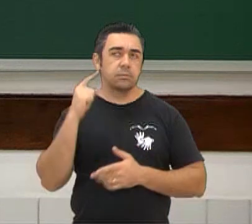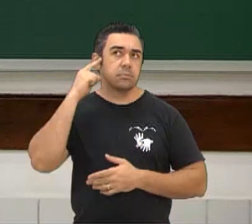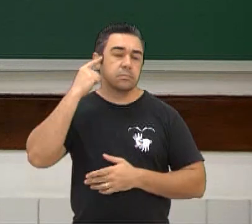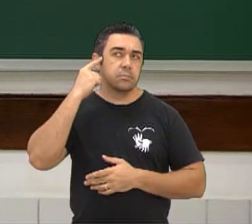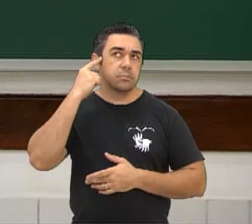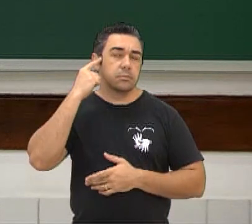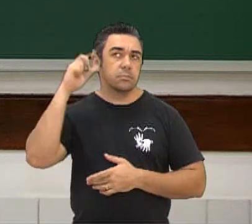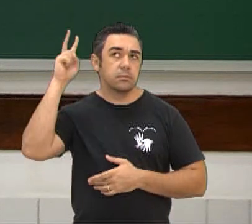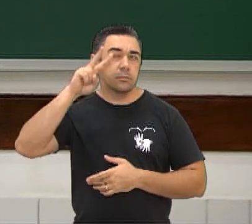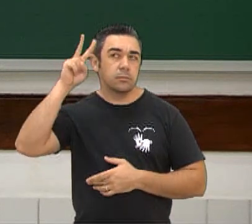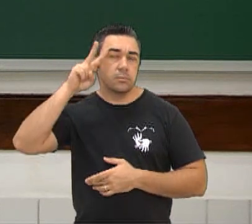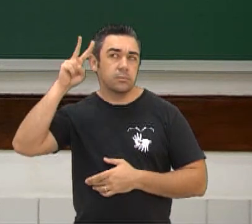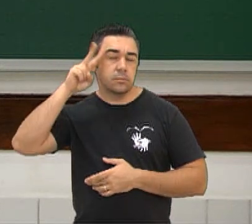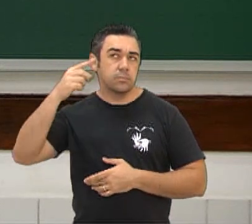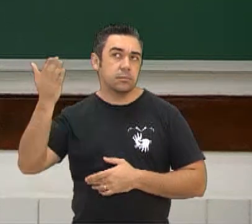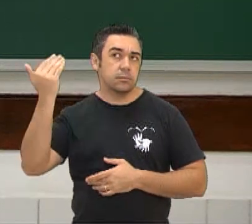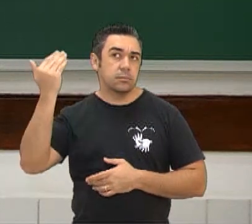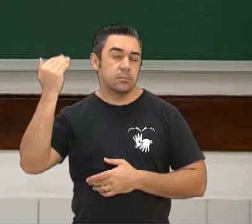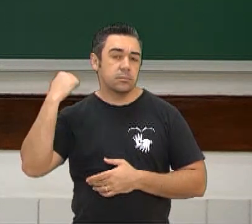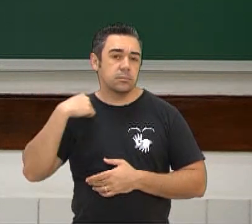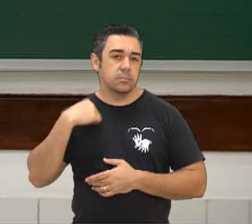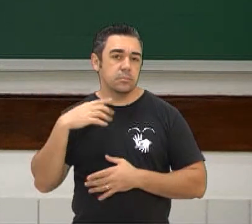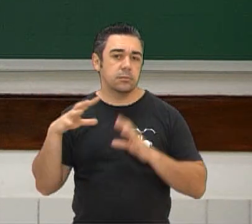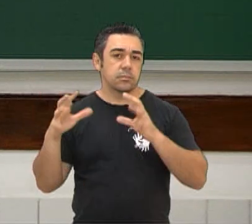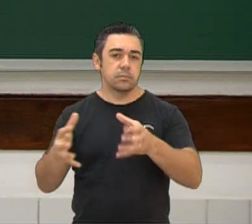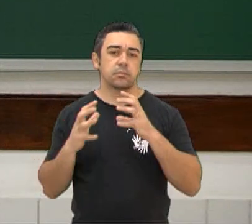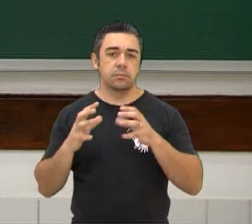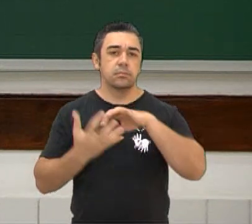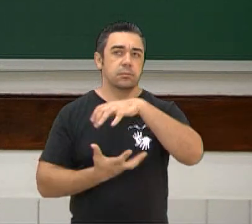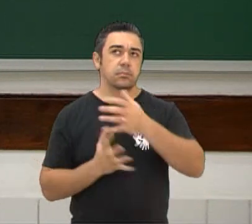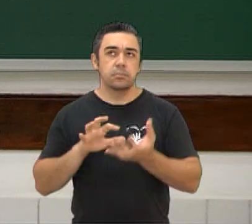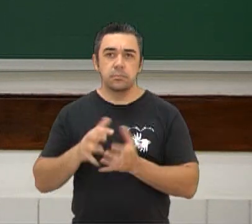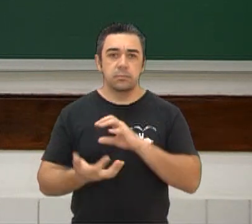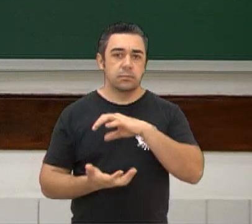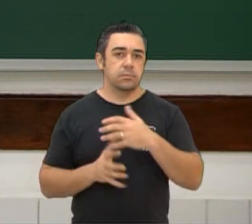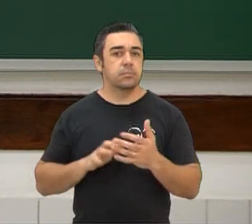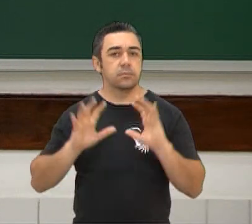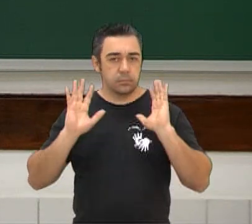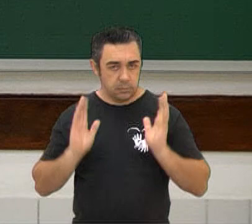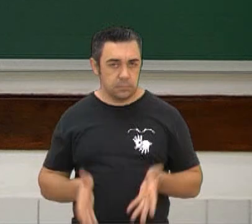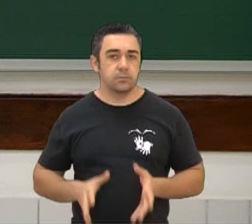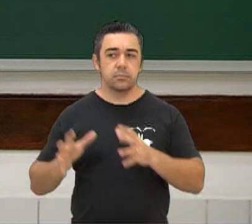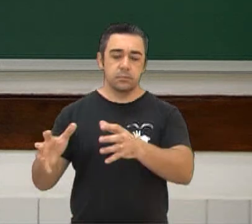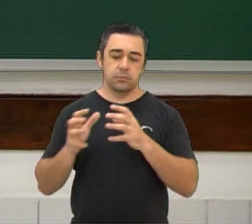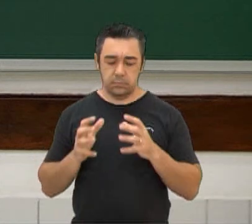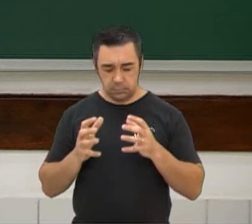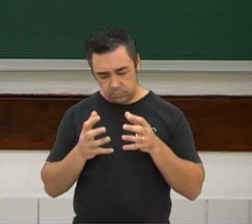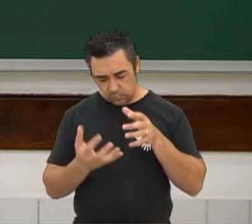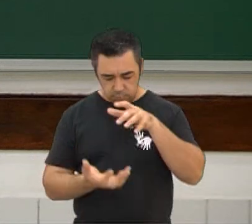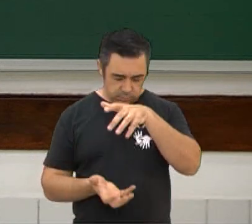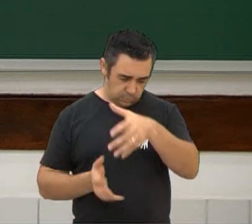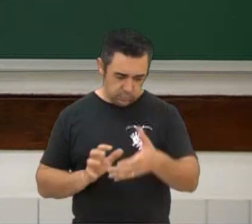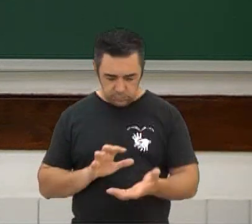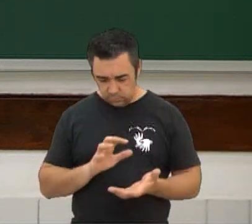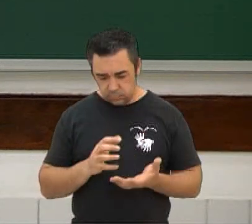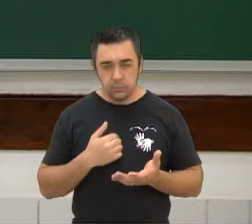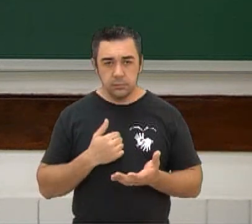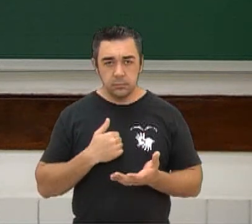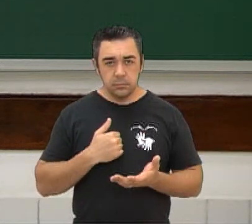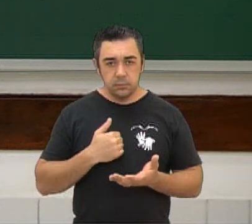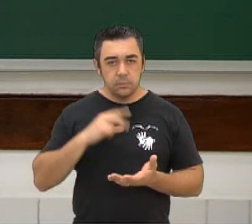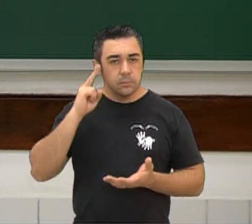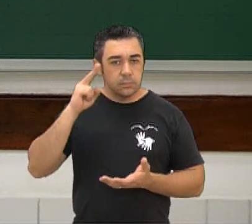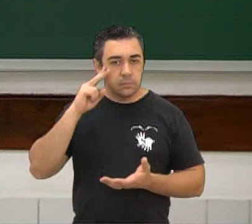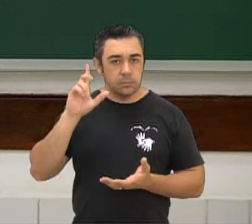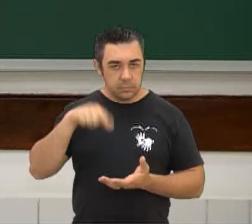me lembro, eu me recordo que uma ocasião eu peguei uma bola de basquete e eu me lembro que